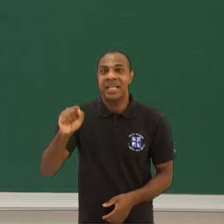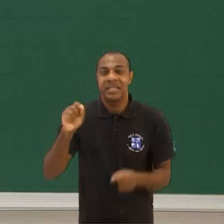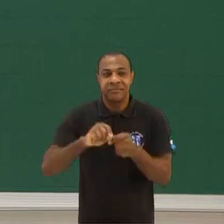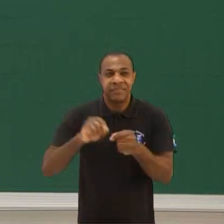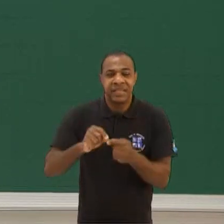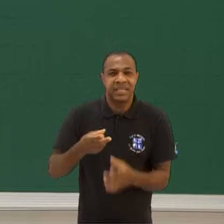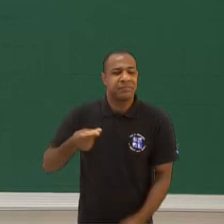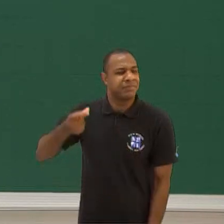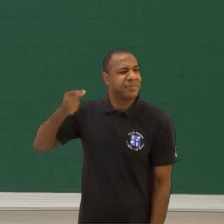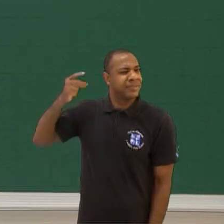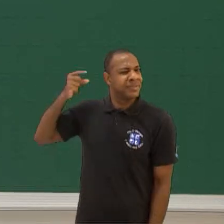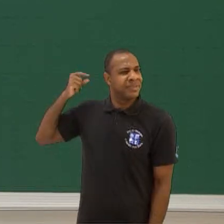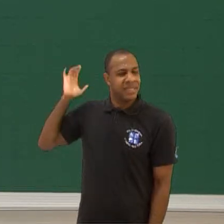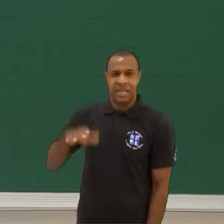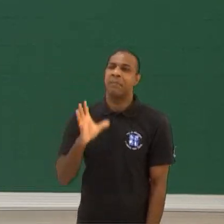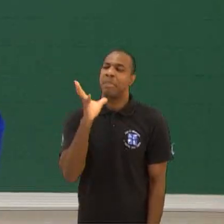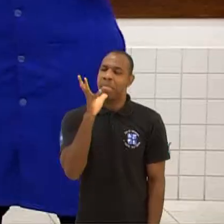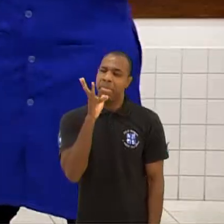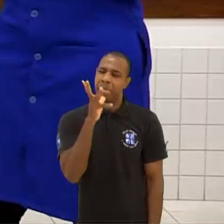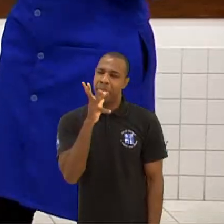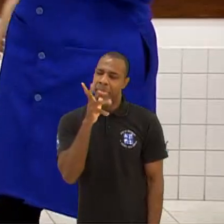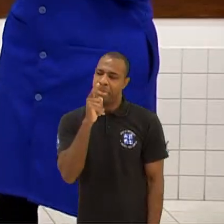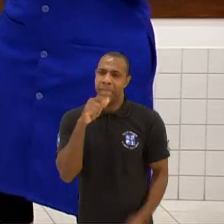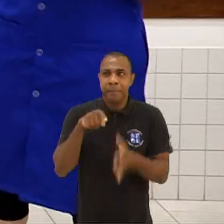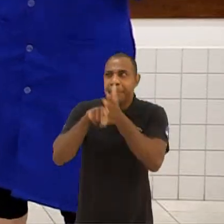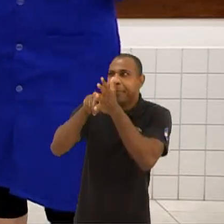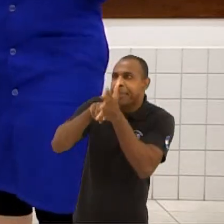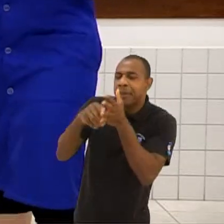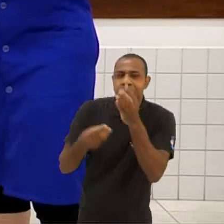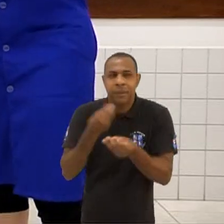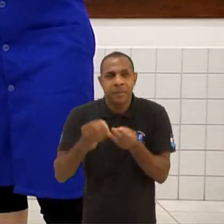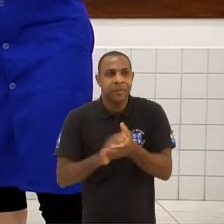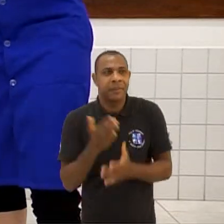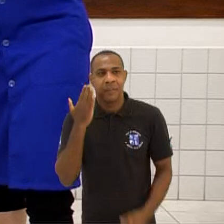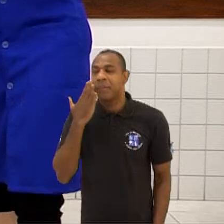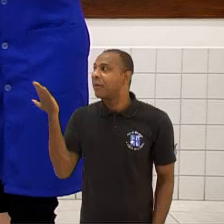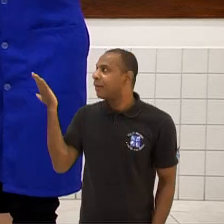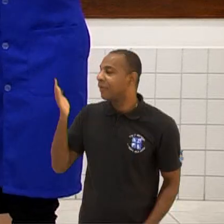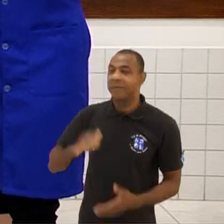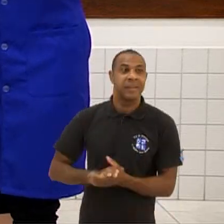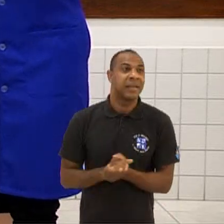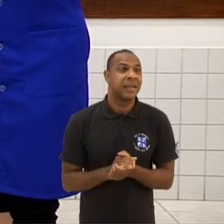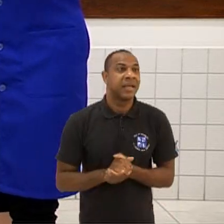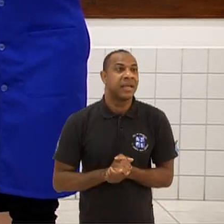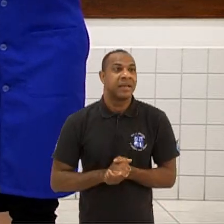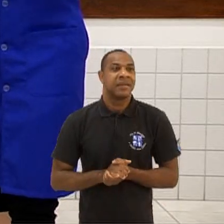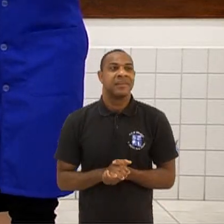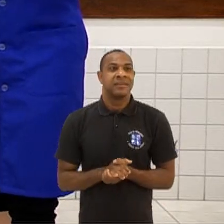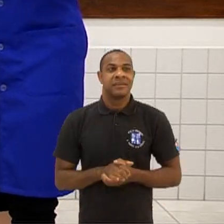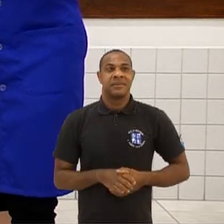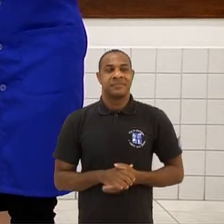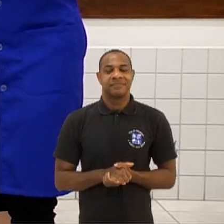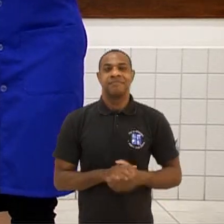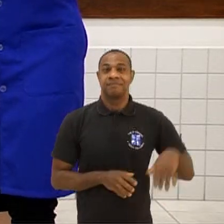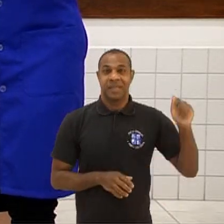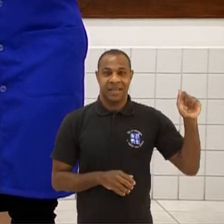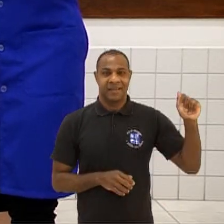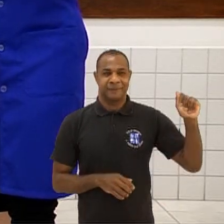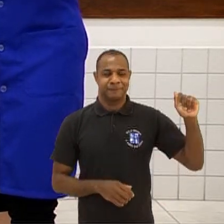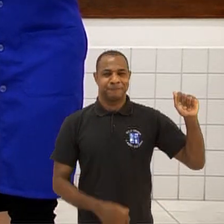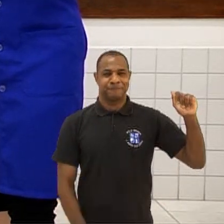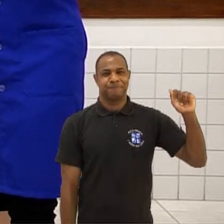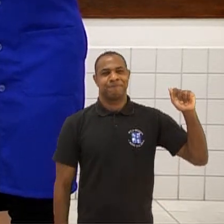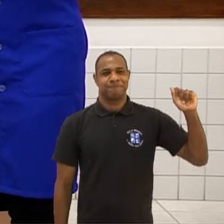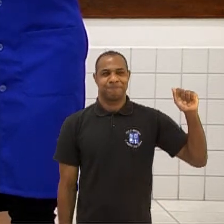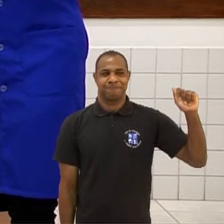de Cristo, é sim memorável, né? Exatamente. E aí, ele conseguiu prever o eclipse? Ele conseguiu prever o eclipse, será? O que o pessoal respondeu? O pessoal